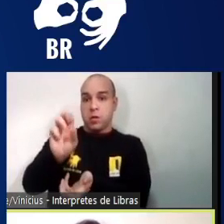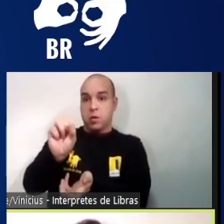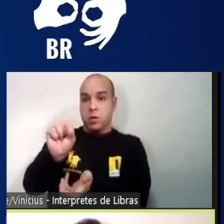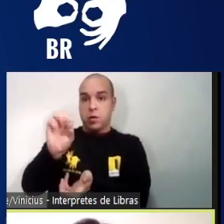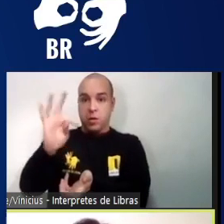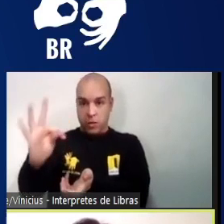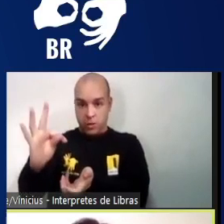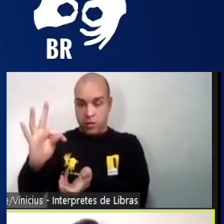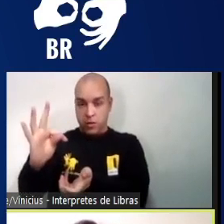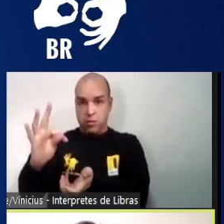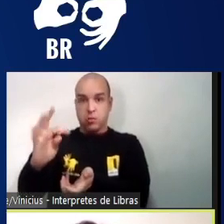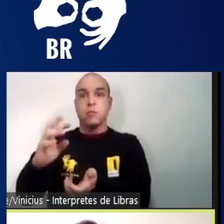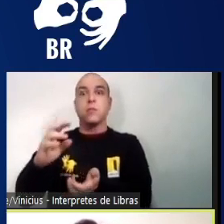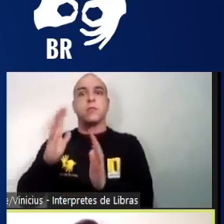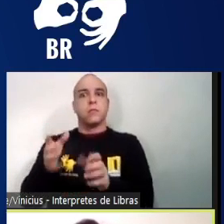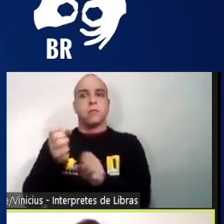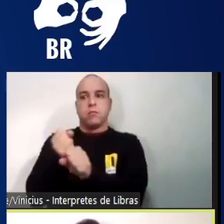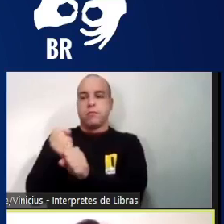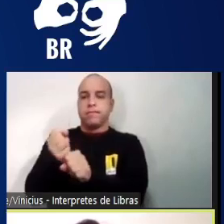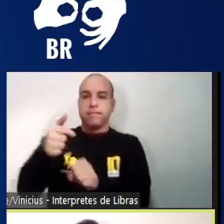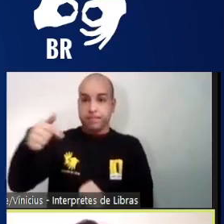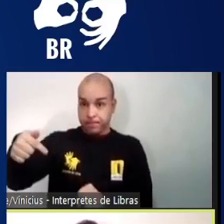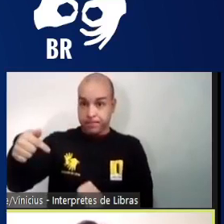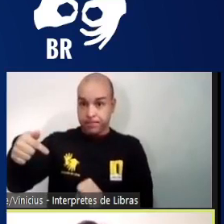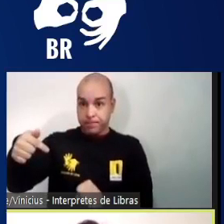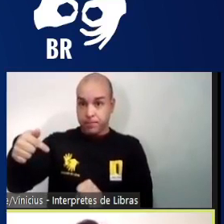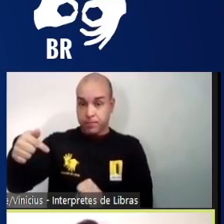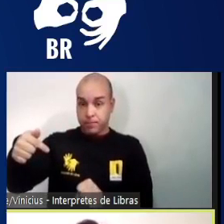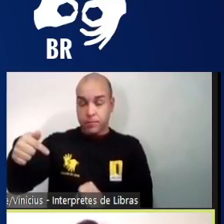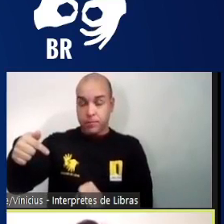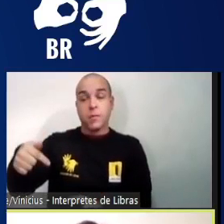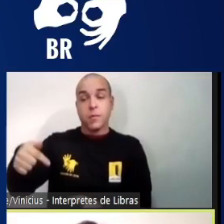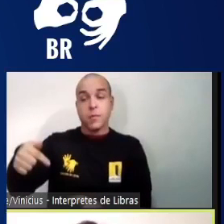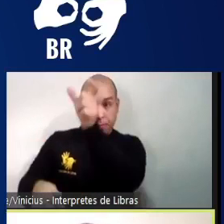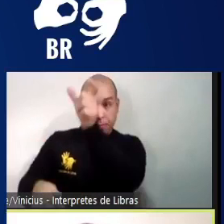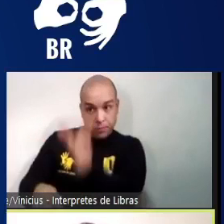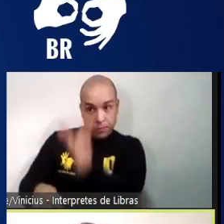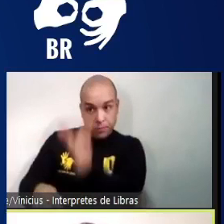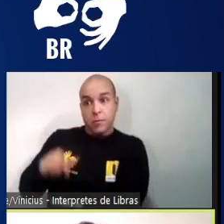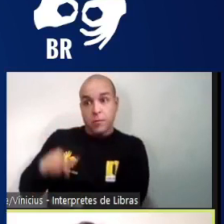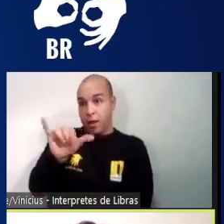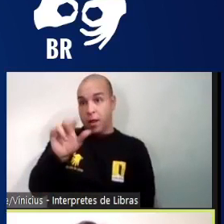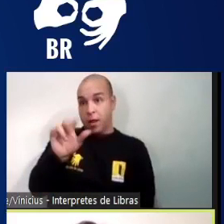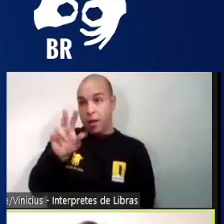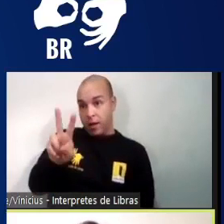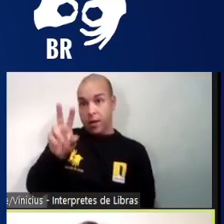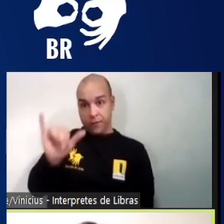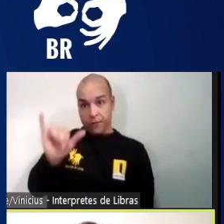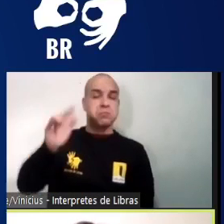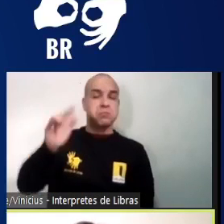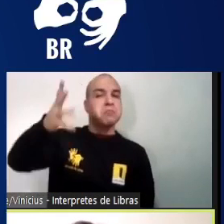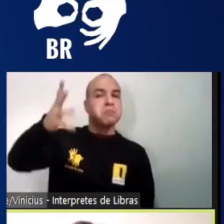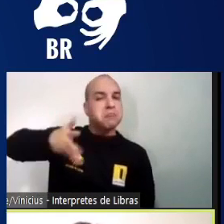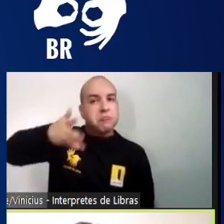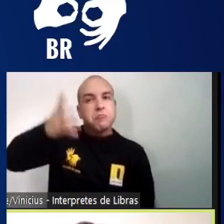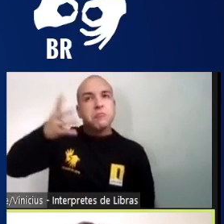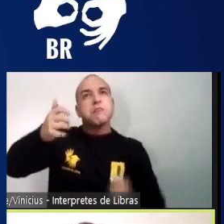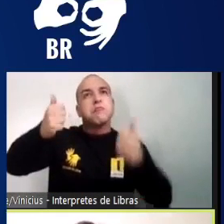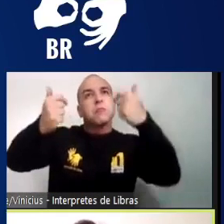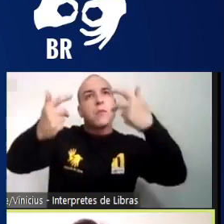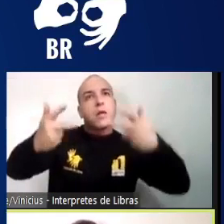tema tão interessante, para que possamos criar uma discussão, criar um movimento, criar uma